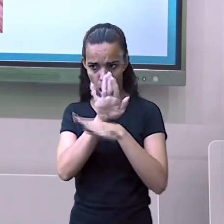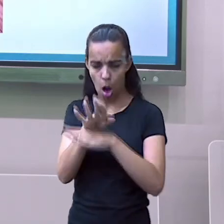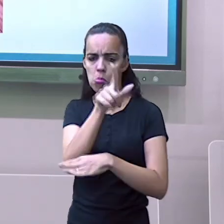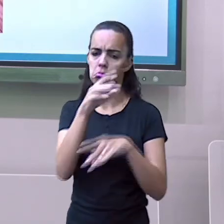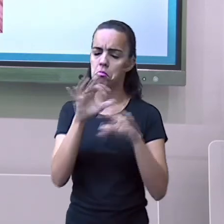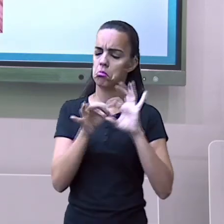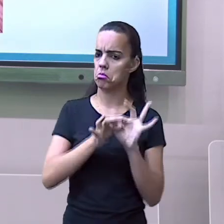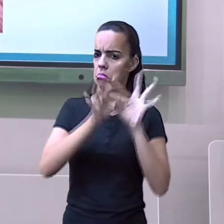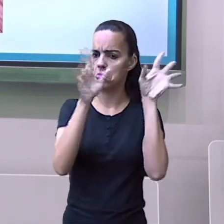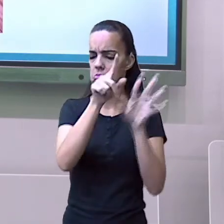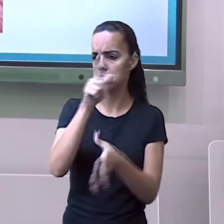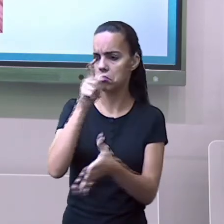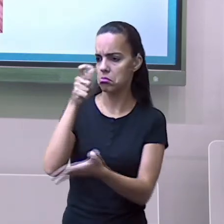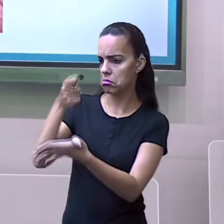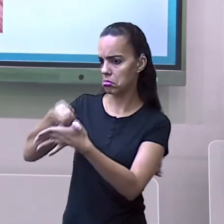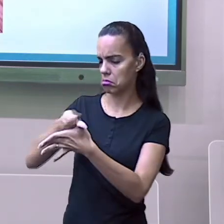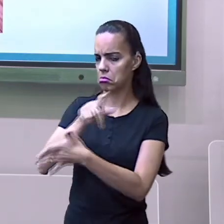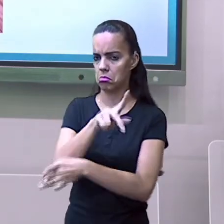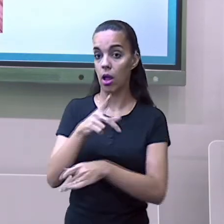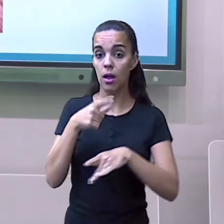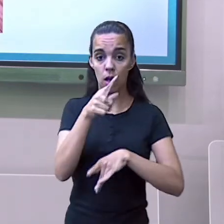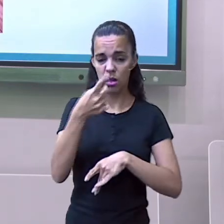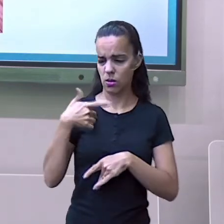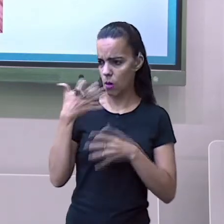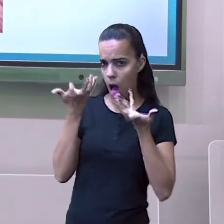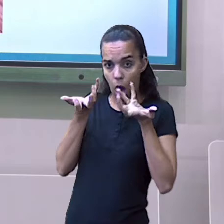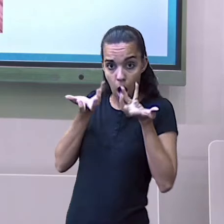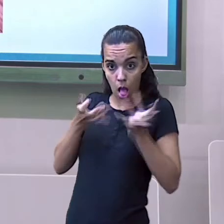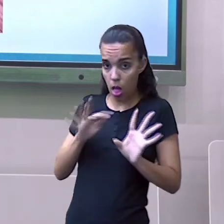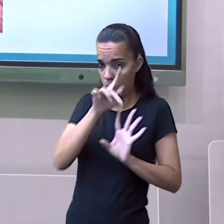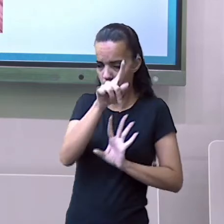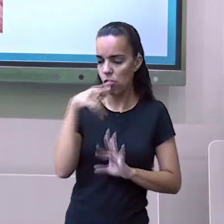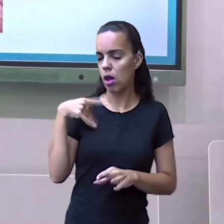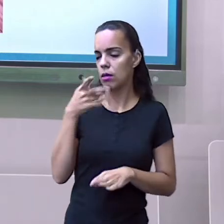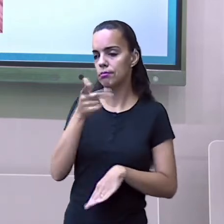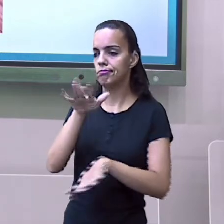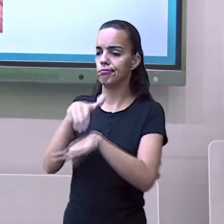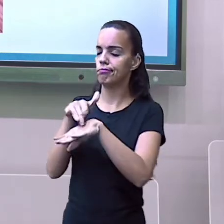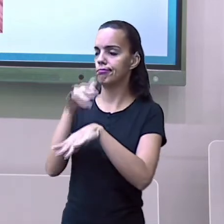Fique atento com relação a essa cobrança na sua fatura.